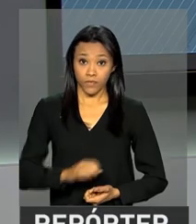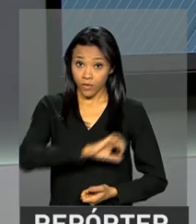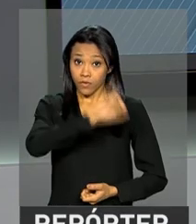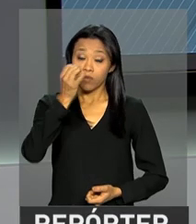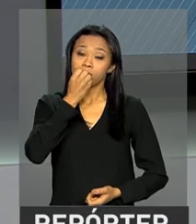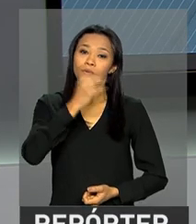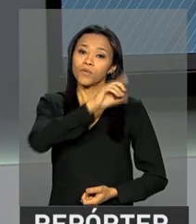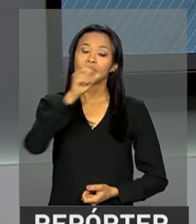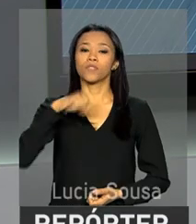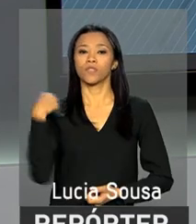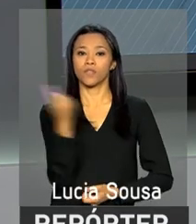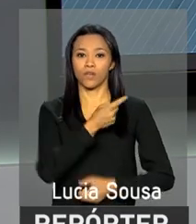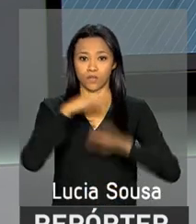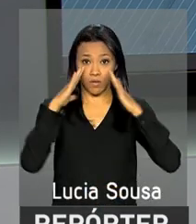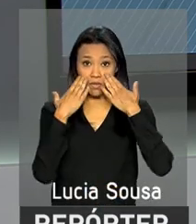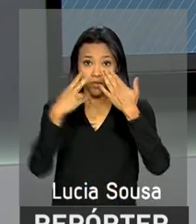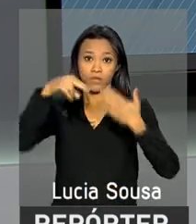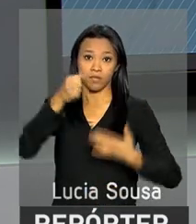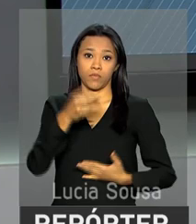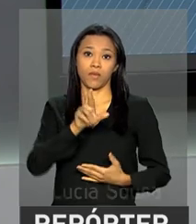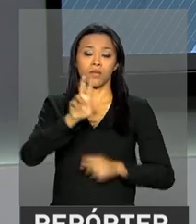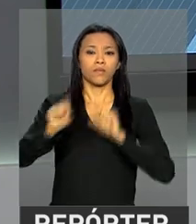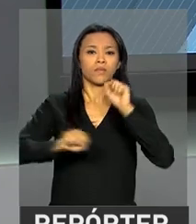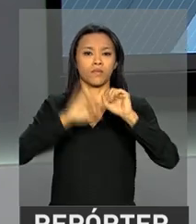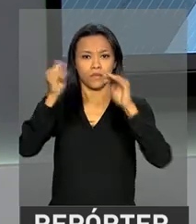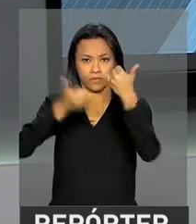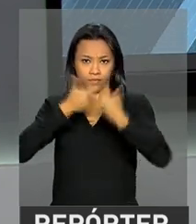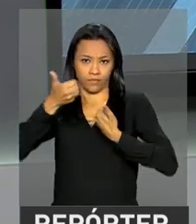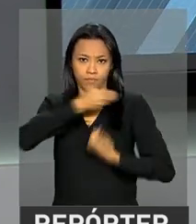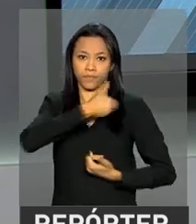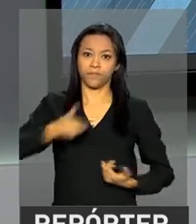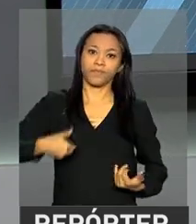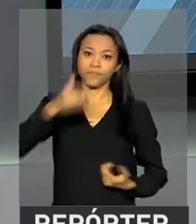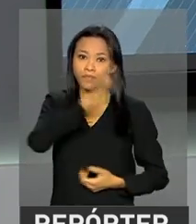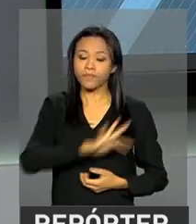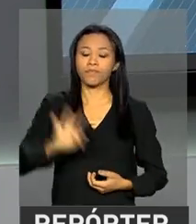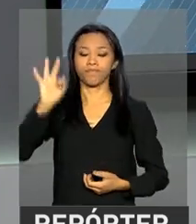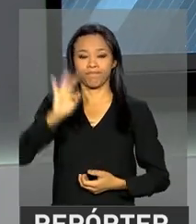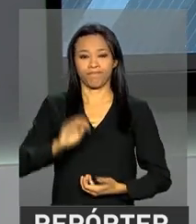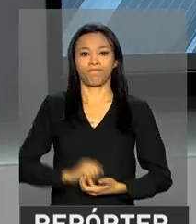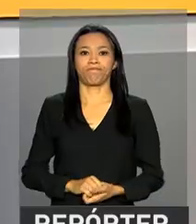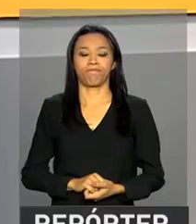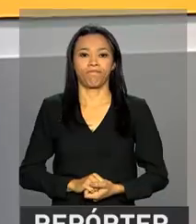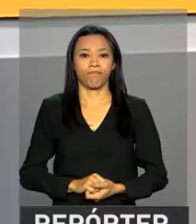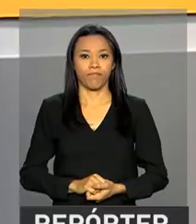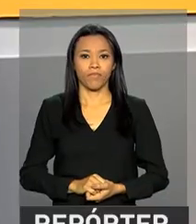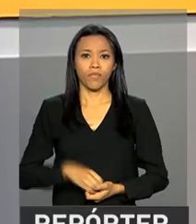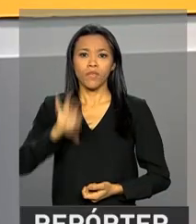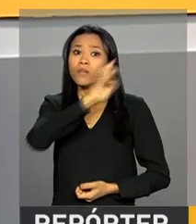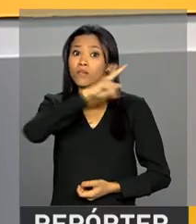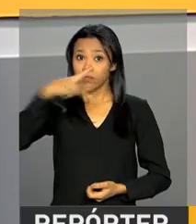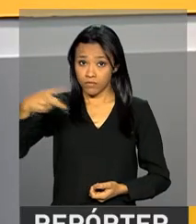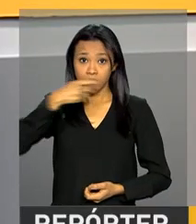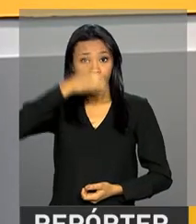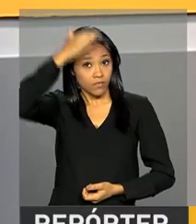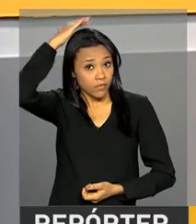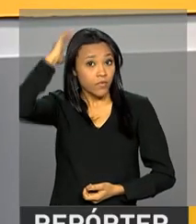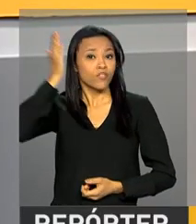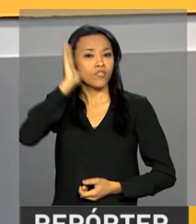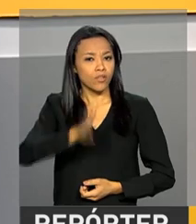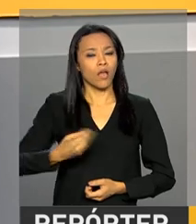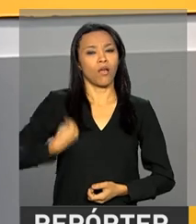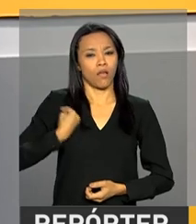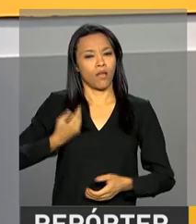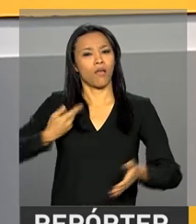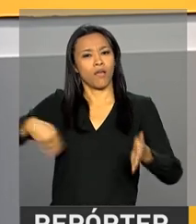Olá, bom dia. Estamos de volta com o repórter NBR e as notícias do governo federal. O presidente Michel Temer já está